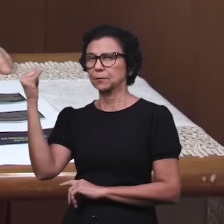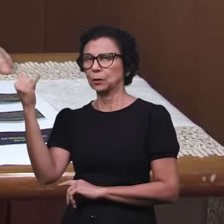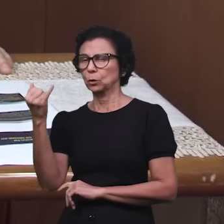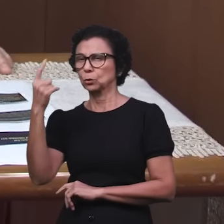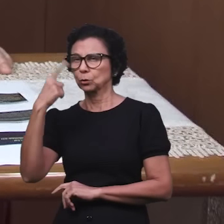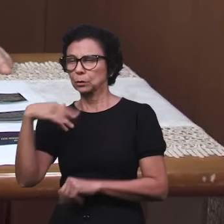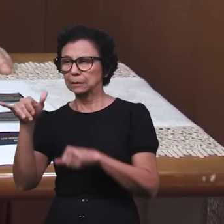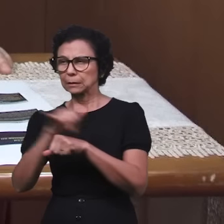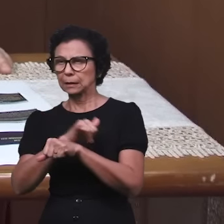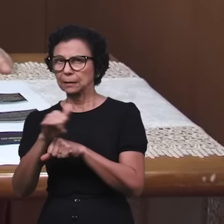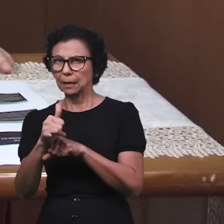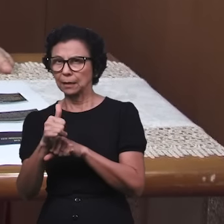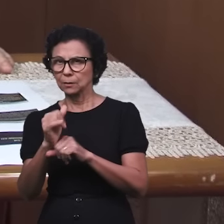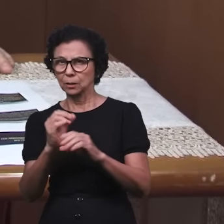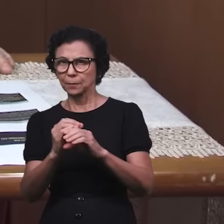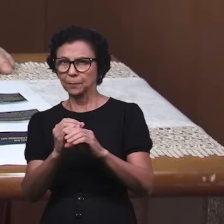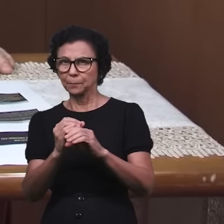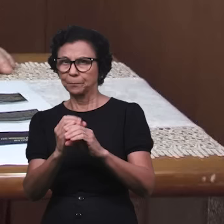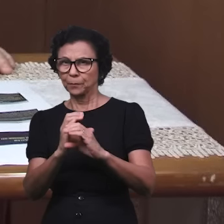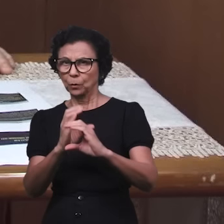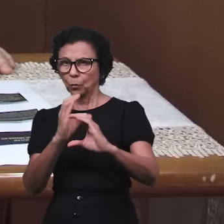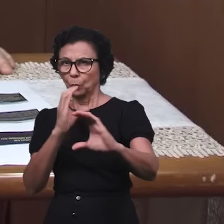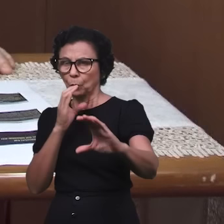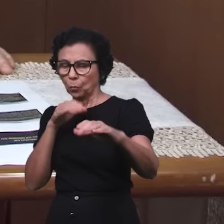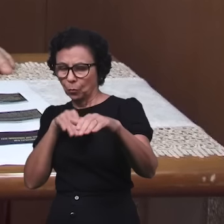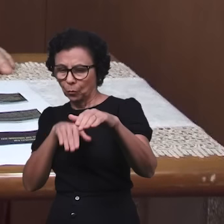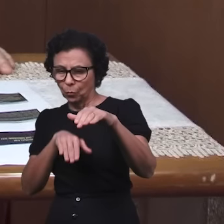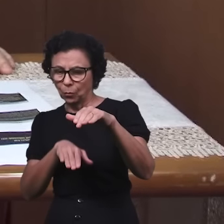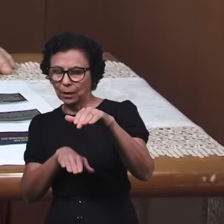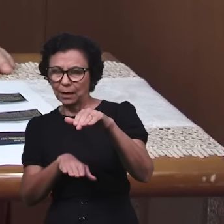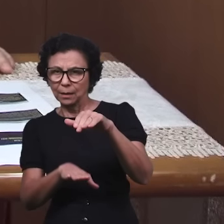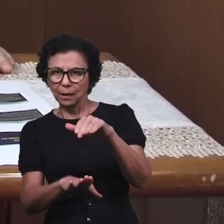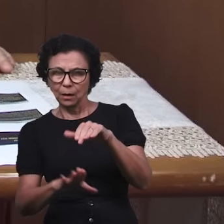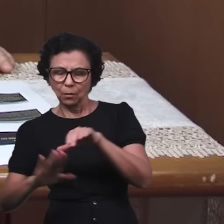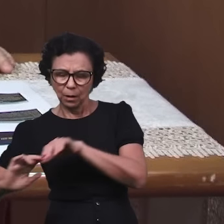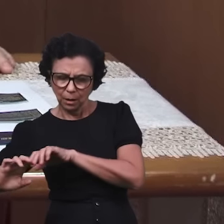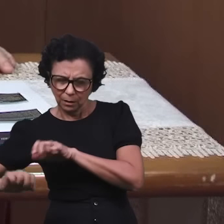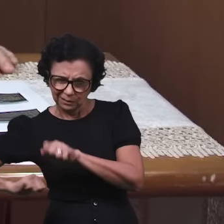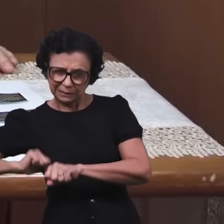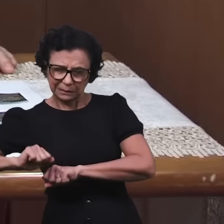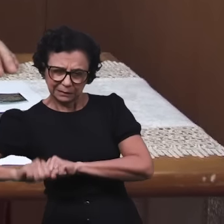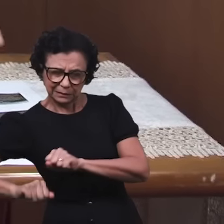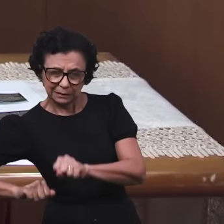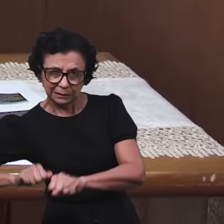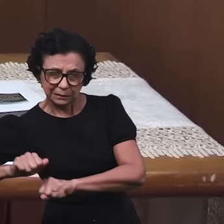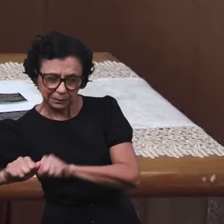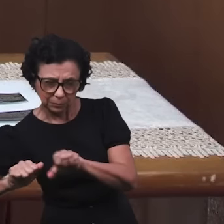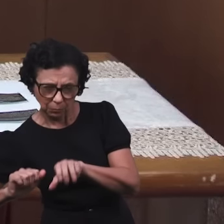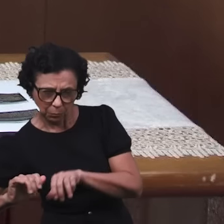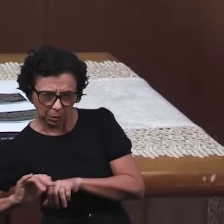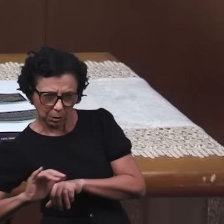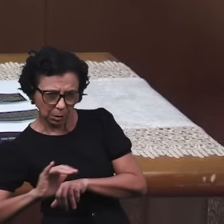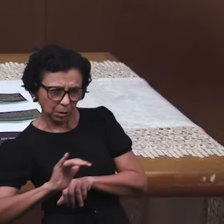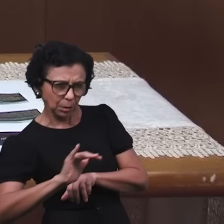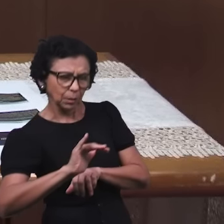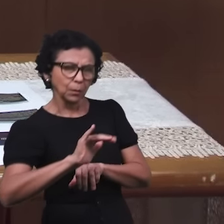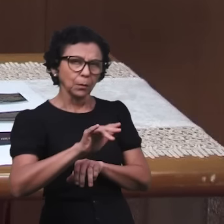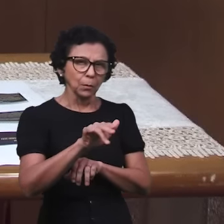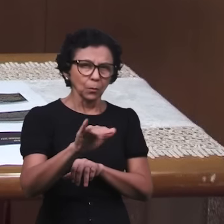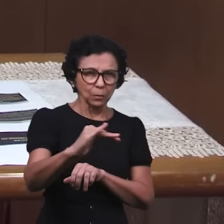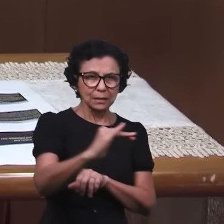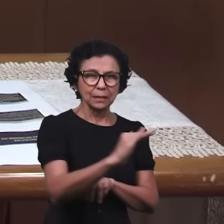canal, vou explicar isso, será cabeça e capitão. Porque